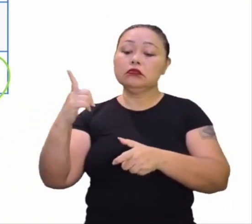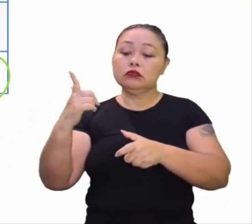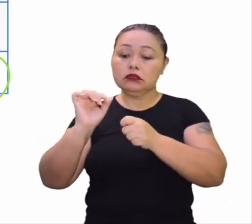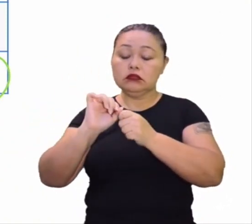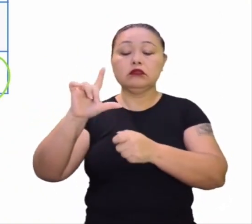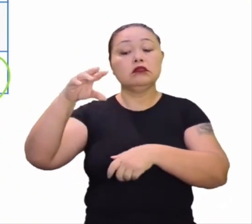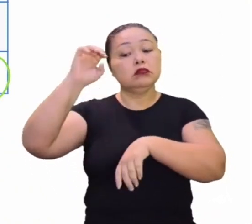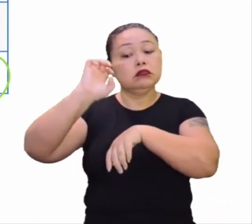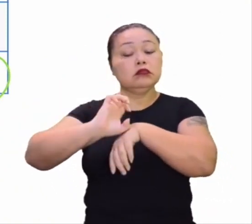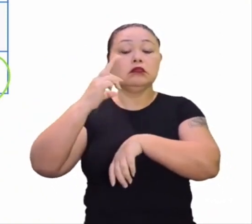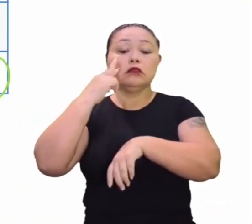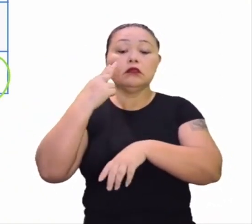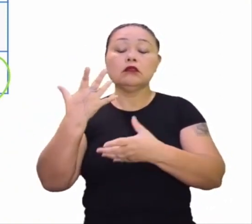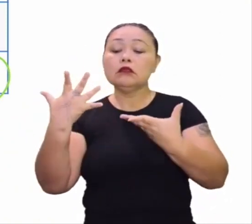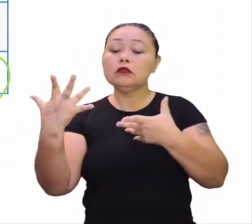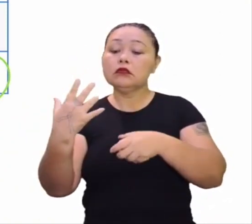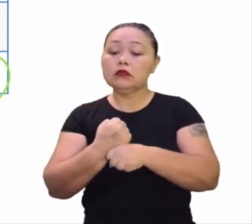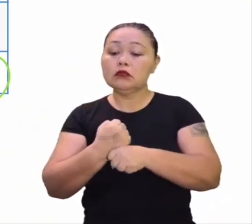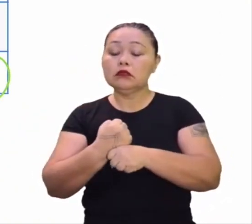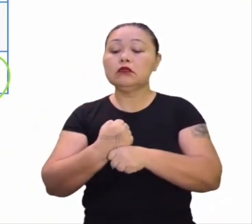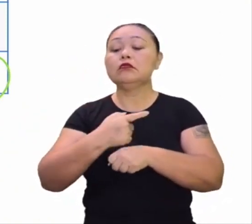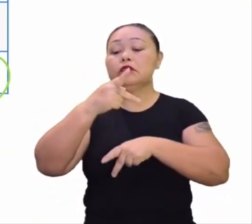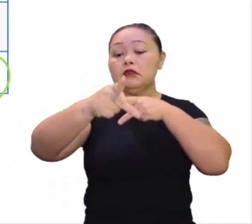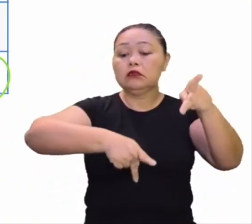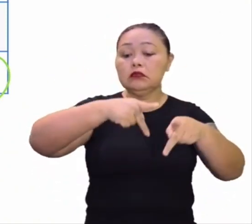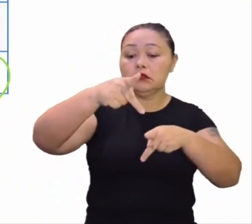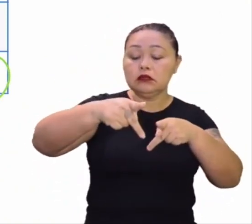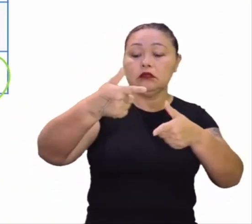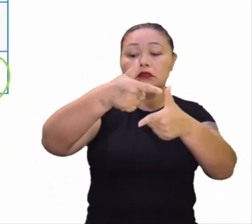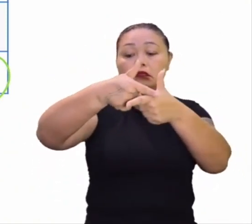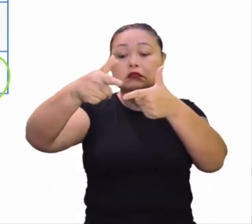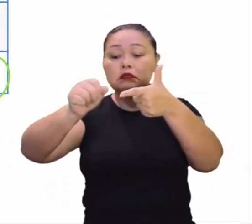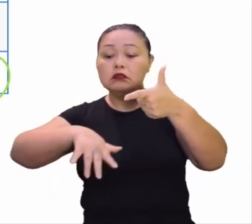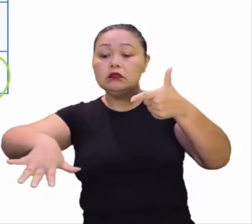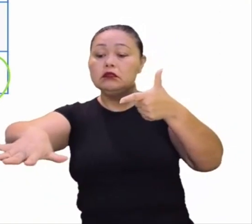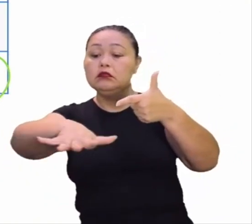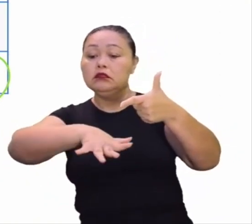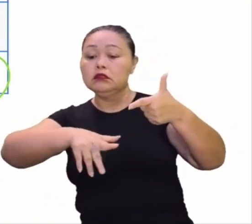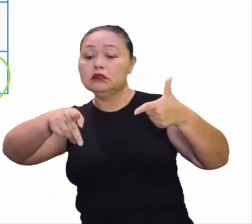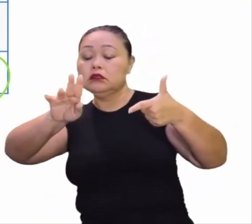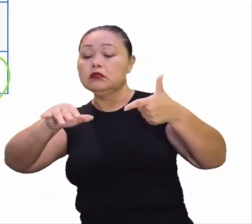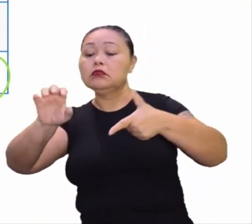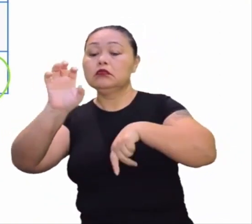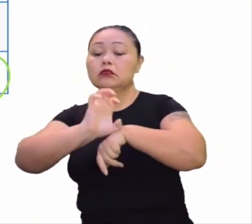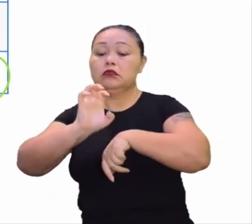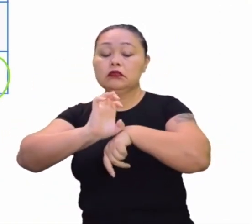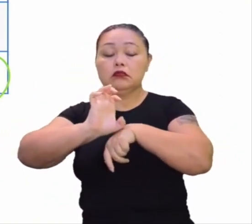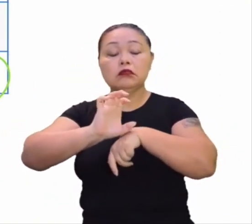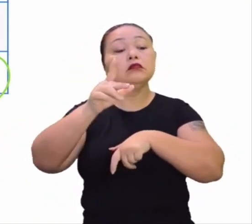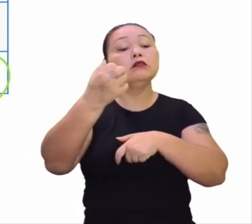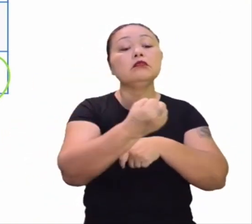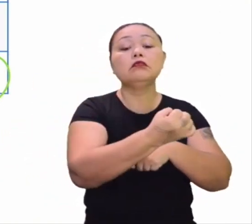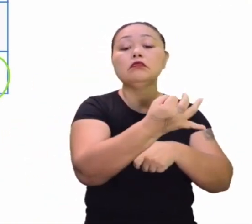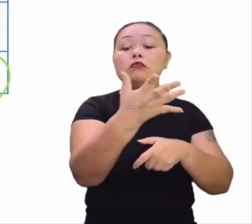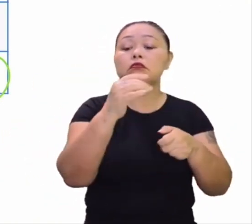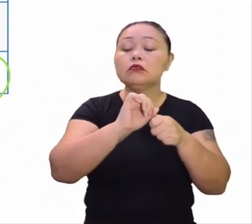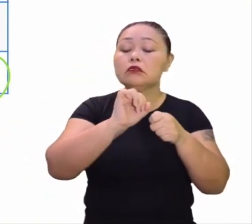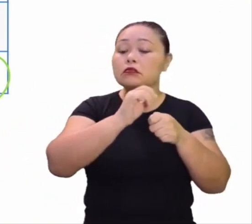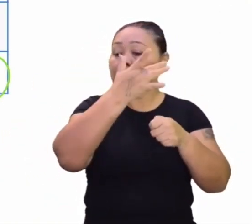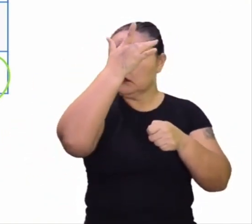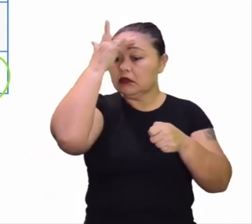Então, o cálculo da densidade é pegar a população, dividir pela área do estado. Então, quando a gente pega essa população de